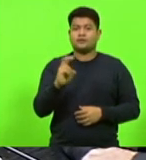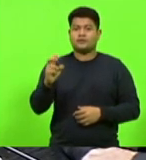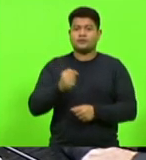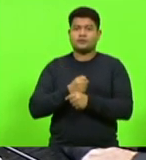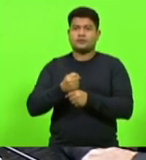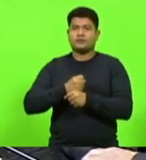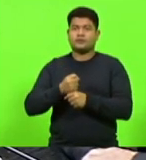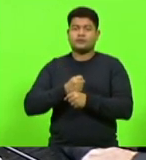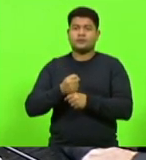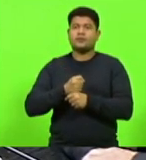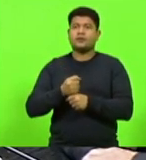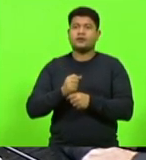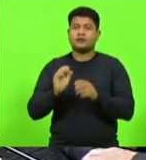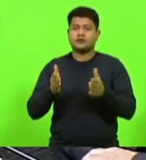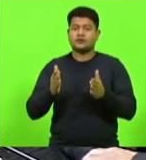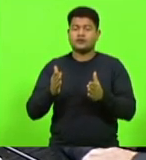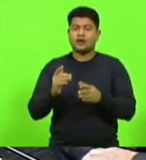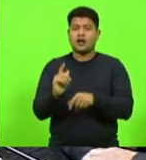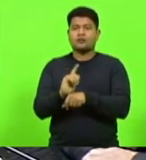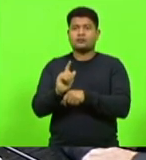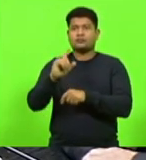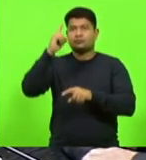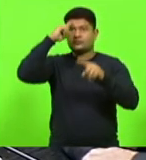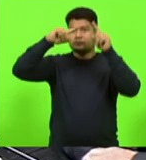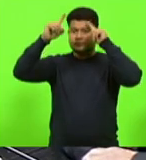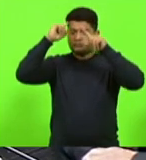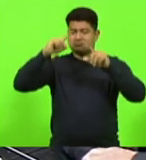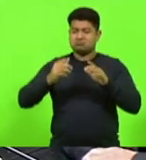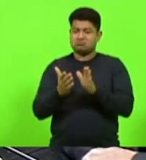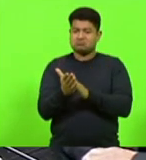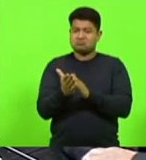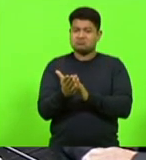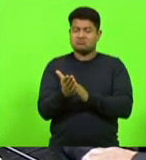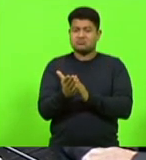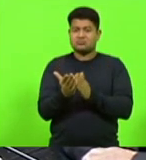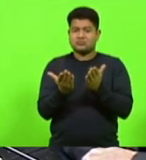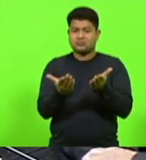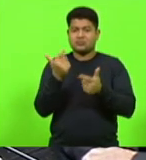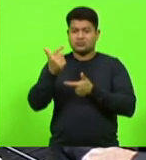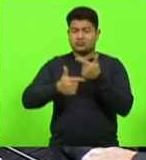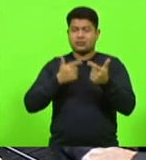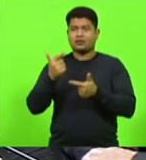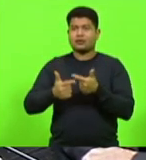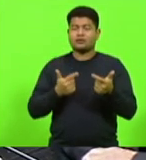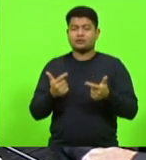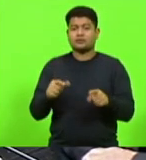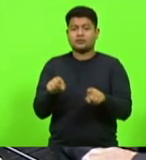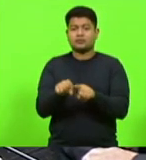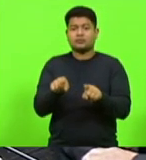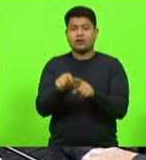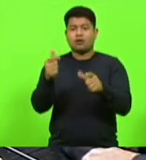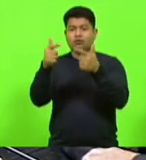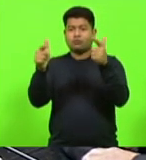que já comandou a entidade. Então, parabéns pelo seu trabalho, parabéns pelos demais membros,